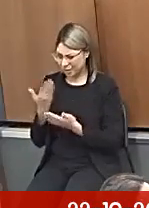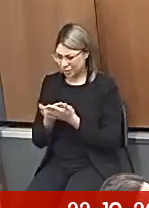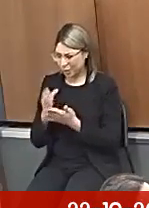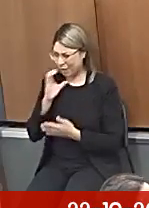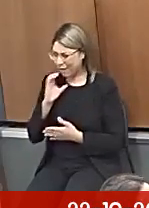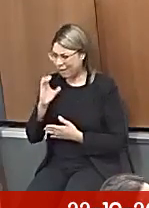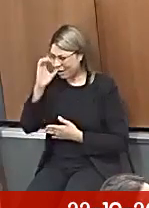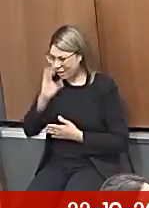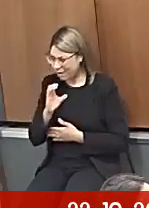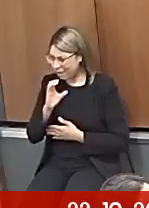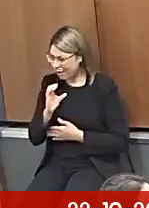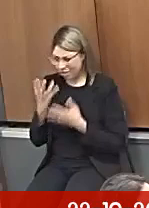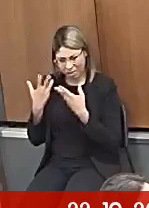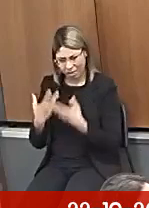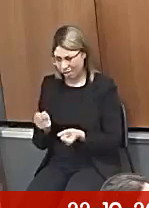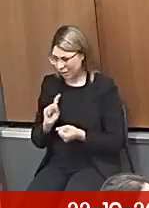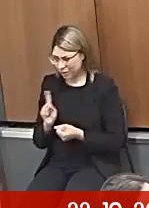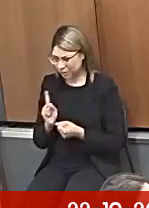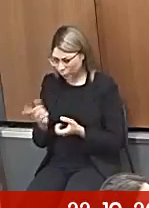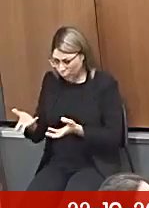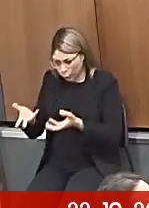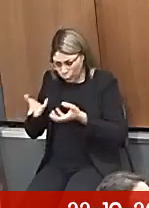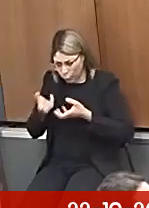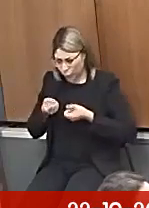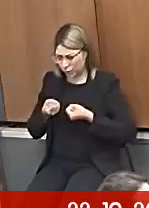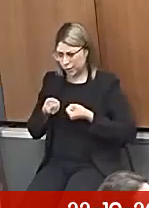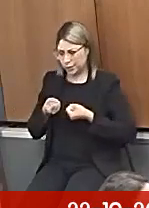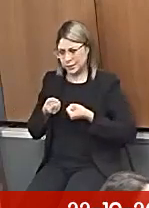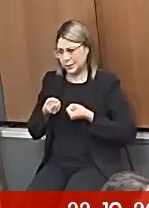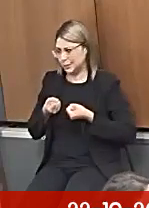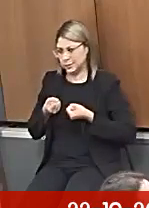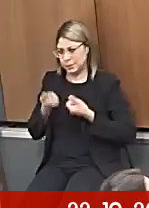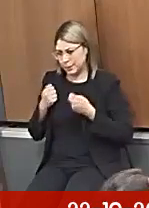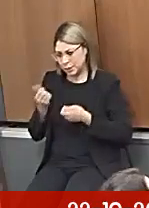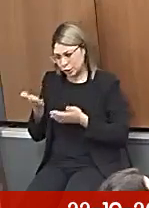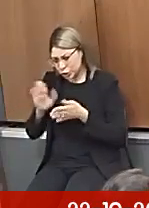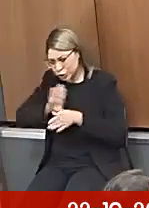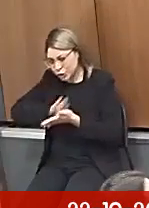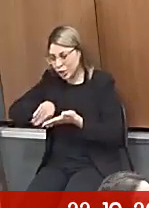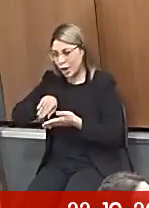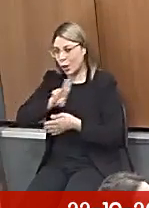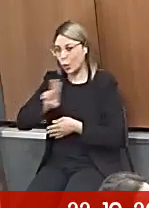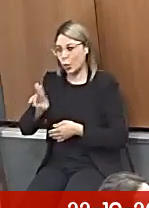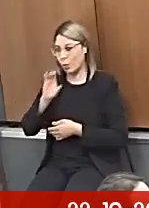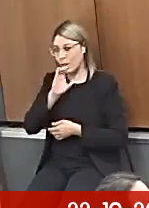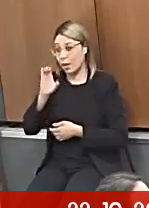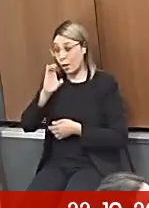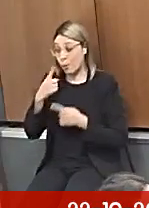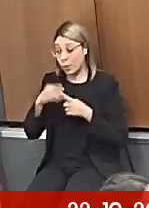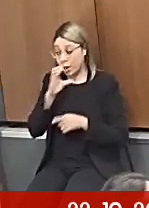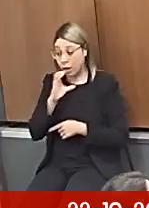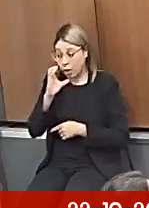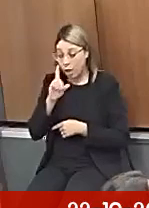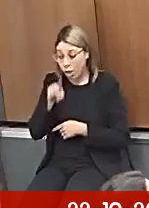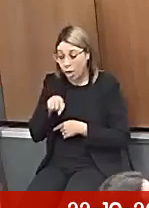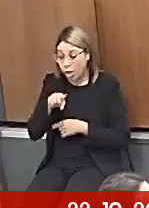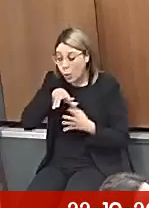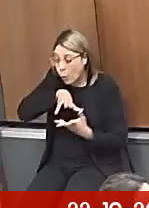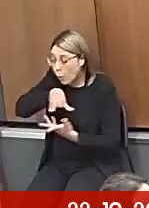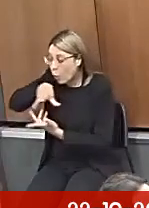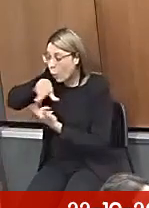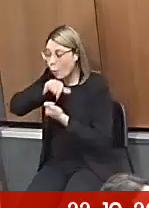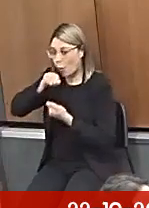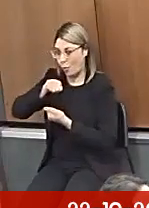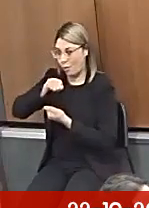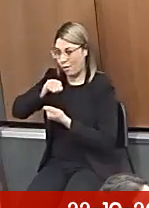católica que se recusa a ser acolhedora, quando nada devia tirar esse nome, porque católico significa universal. E, a partir